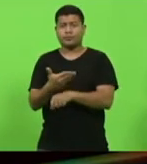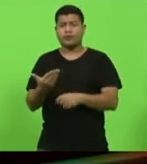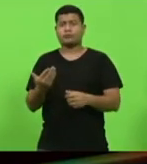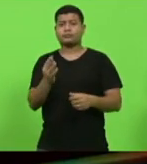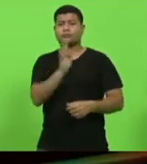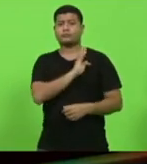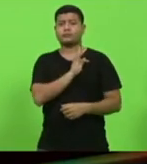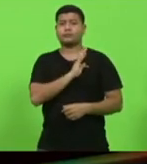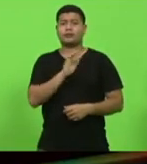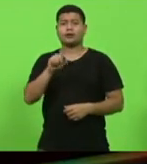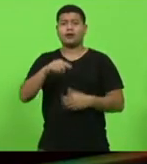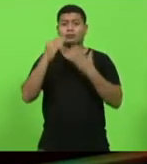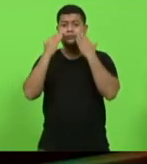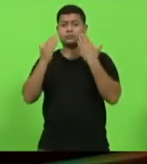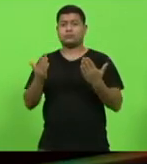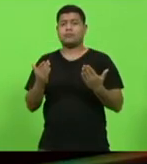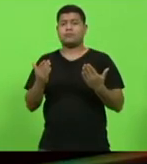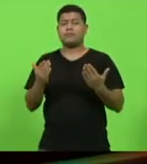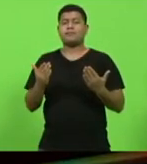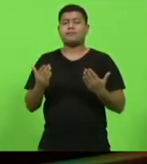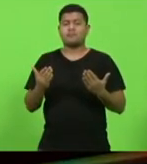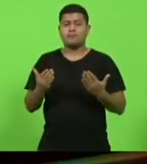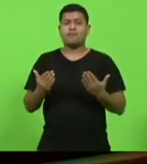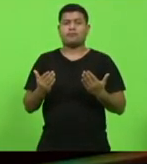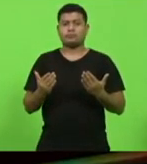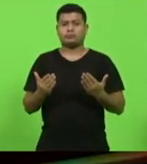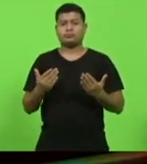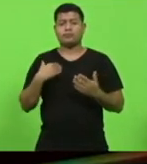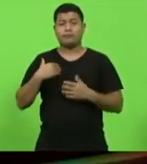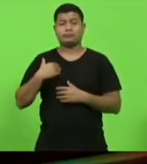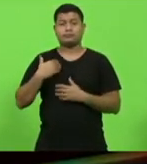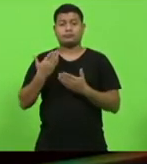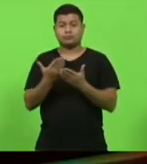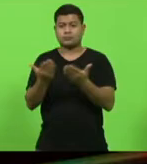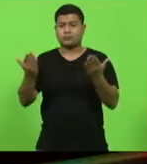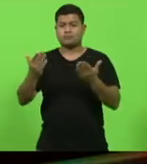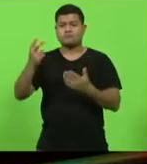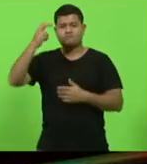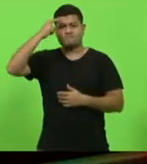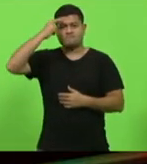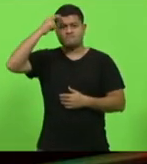demonstração da capacidade da inteligência